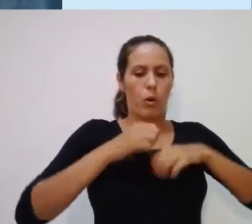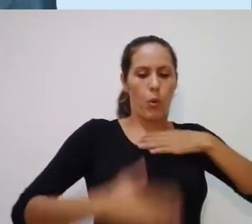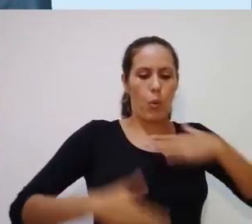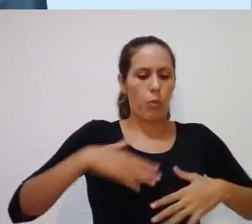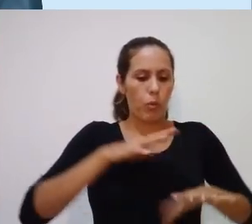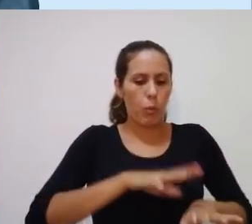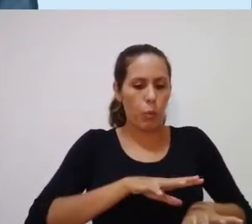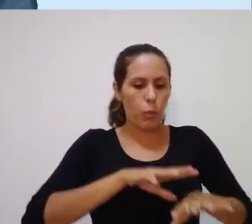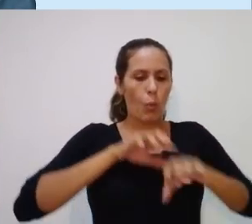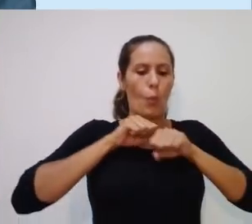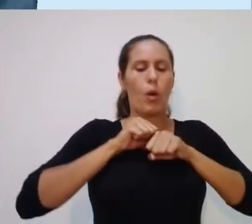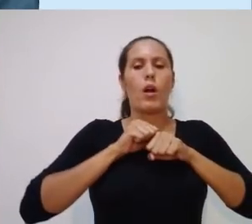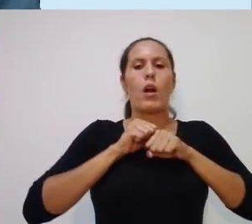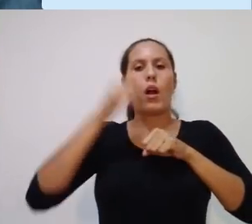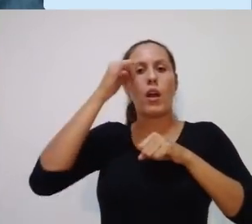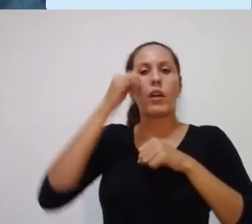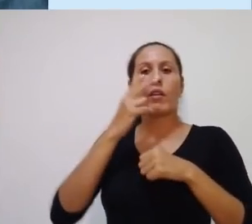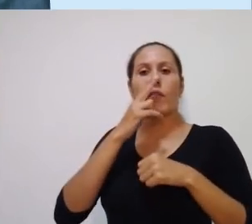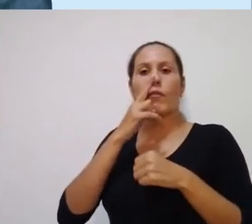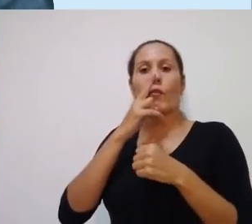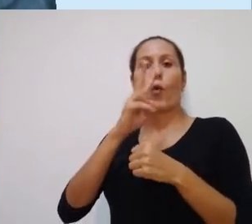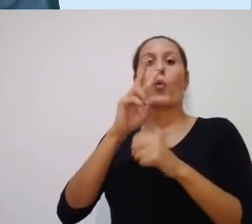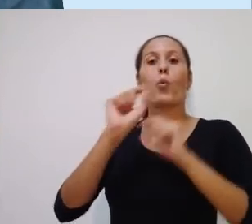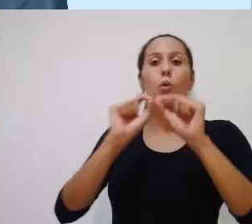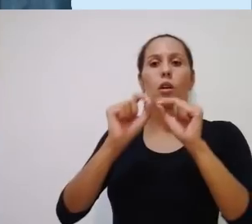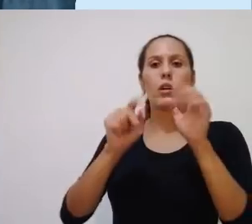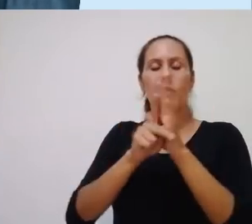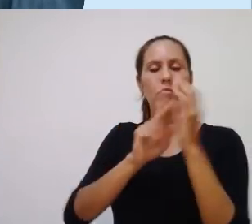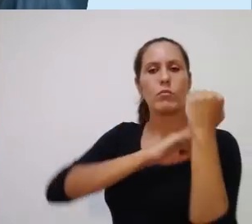passavam necessidade de alimentação, trazendo